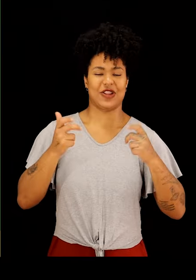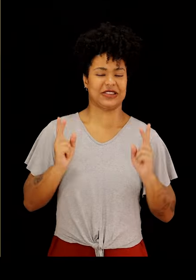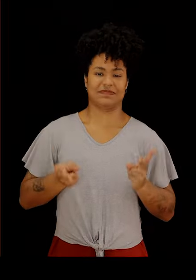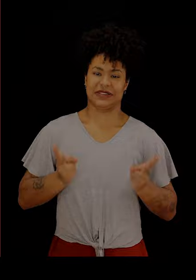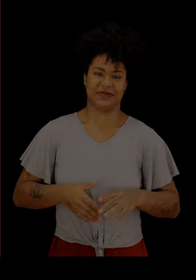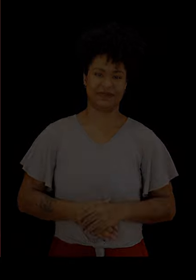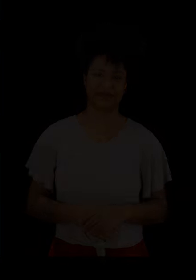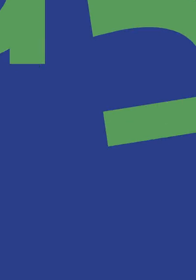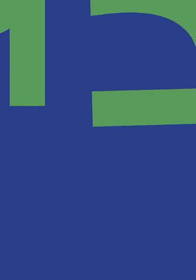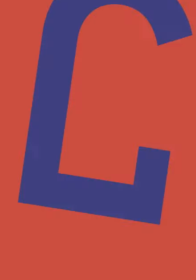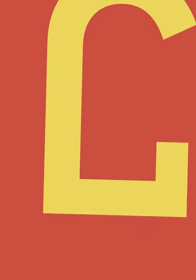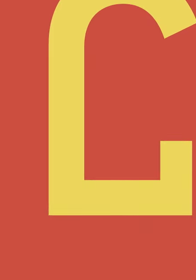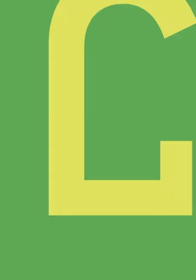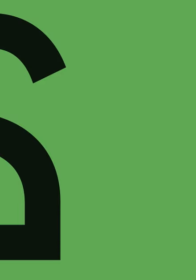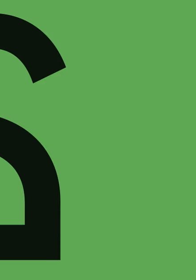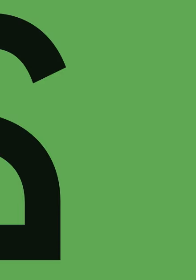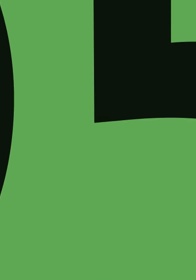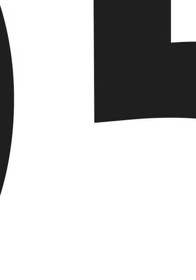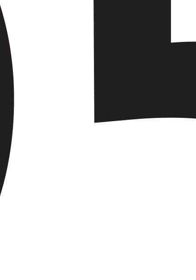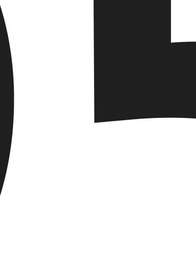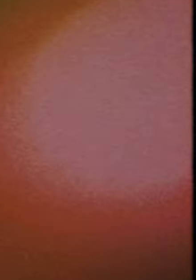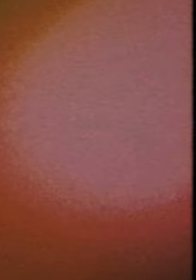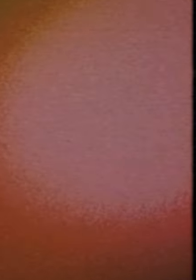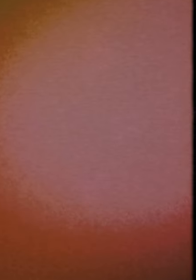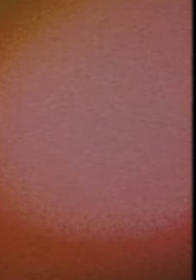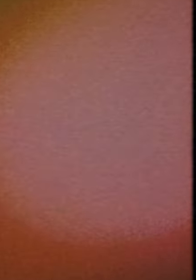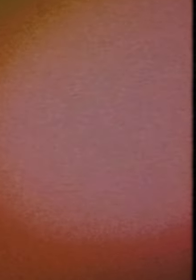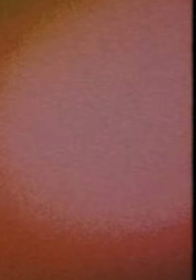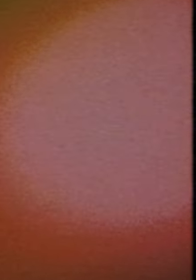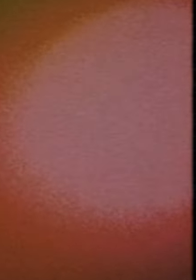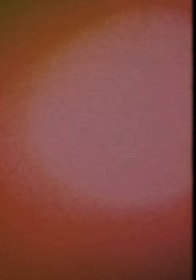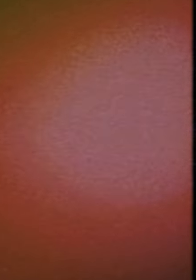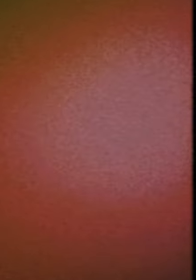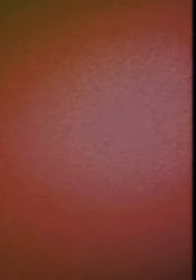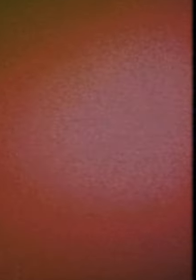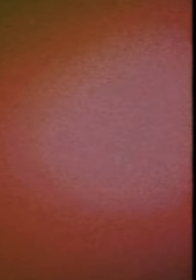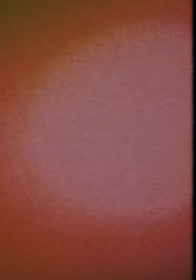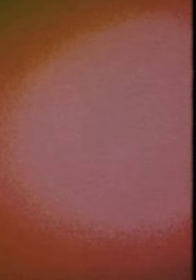Dedé com dedé, e dedé com dedé. Dedé com dedé, e dedé com dedé, e dedé com dedé.